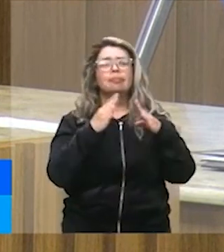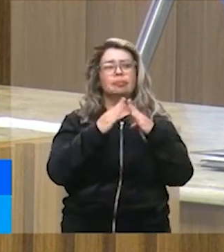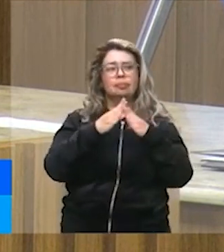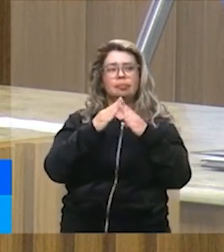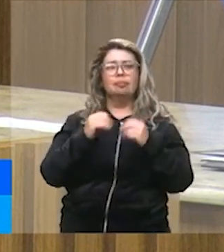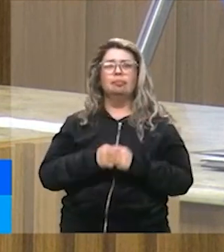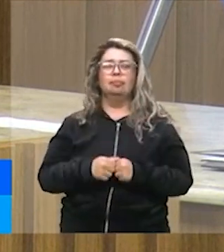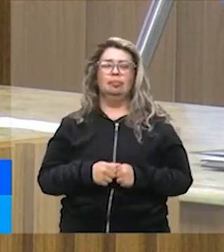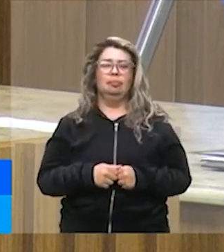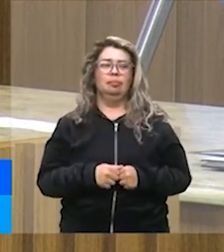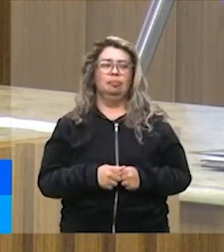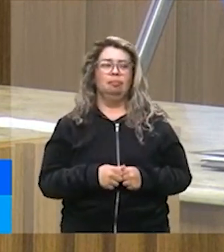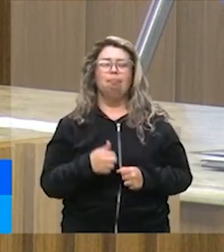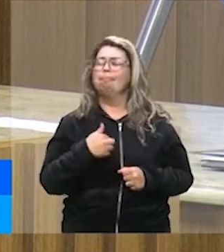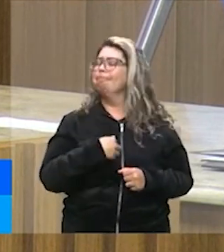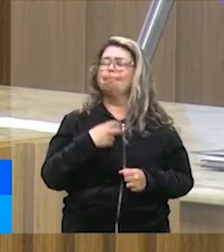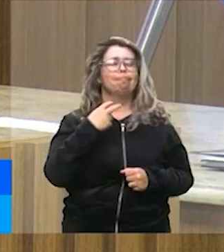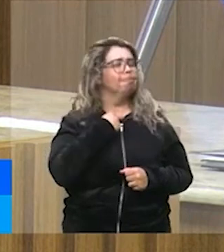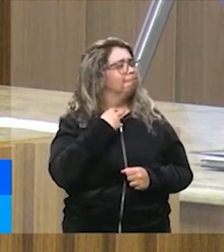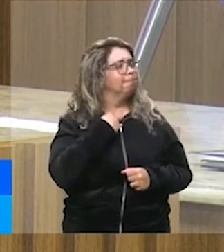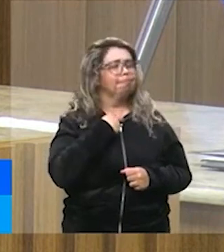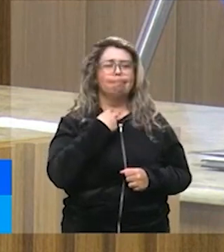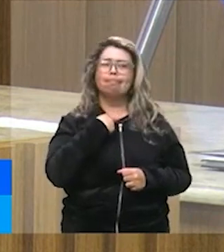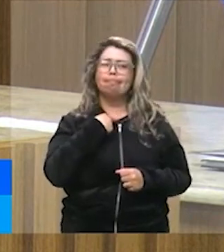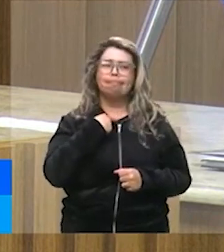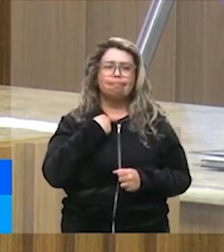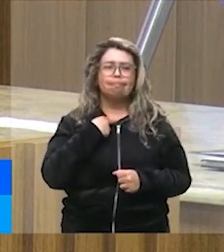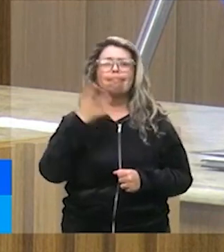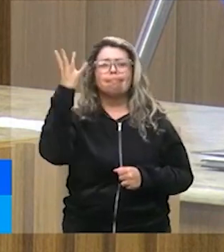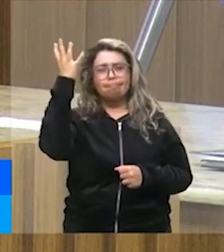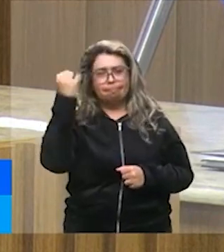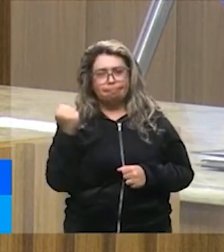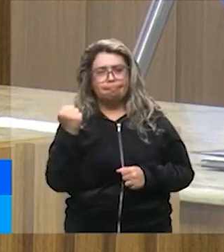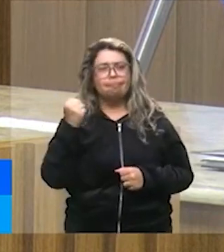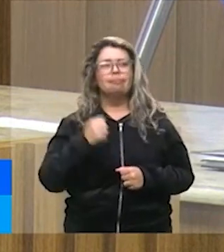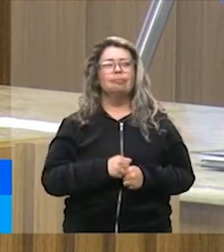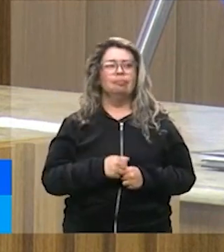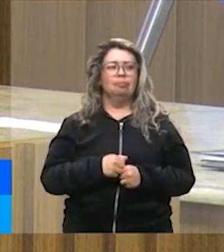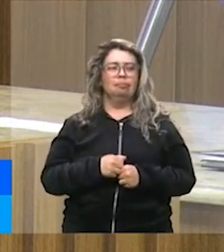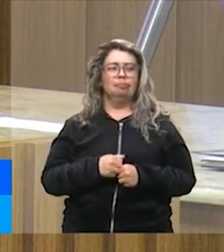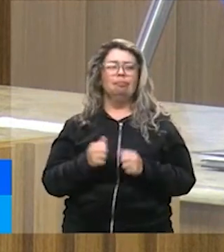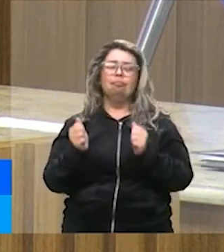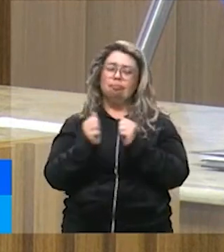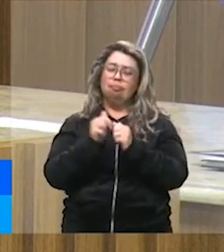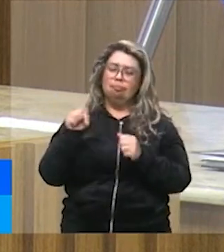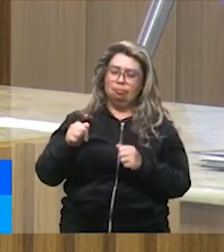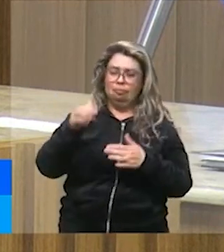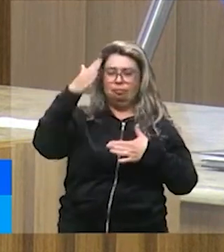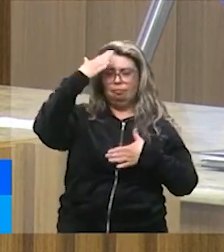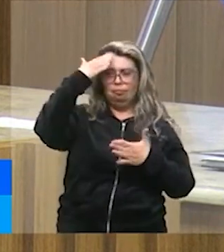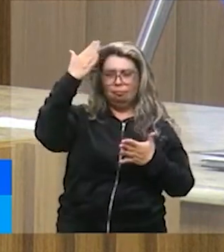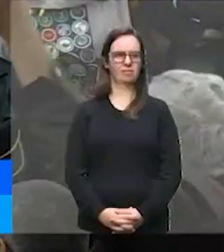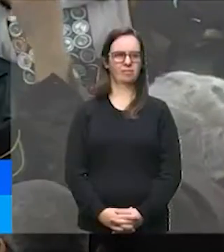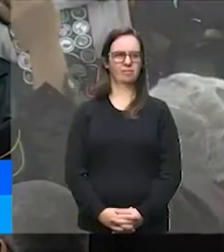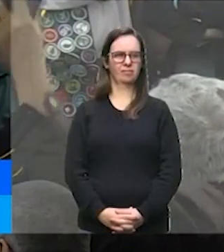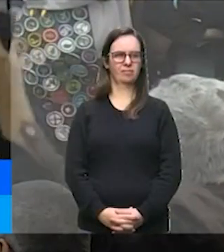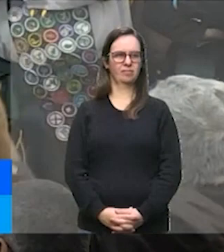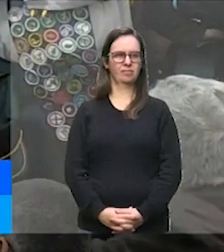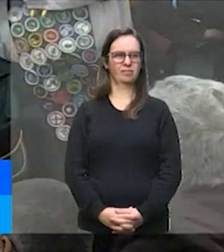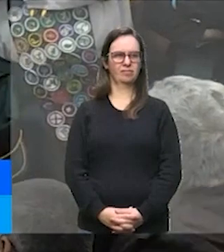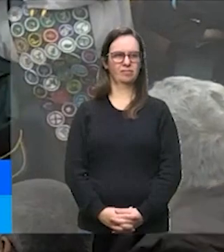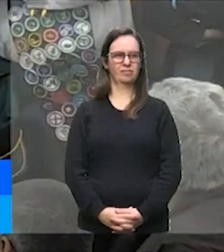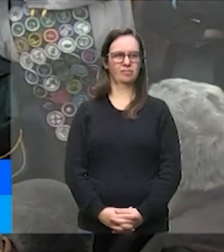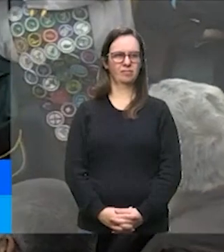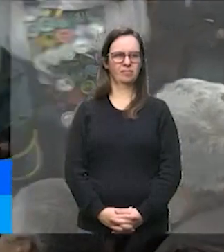condomínio mas eu não posso compactuar com essa situação Muito obrigado senhora Presidente durante